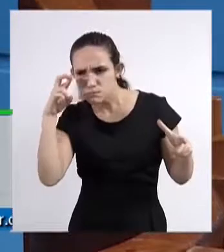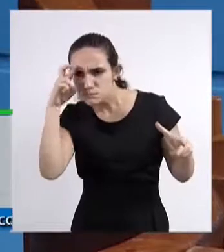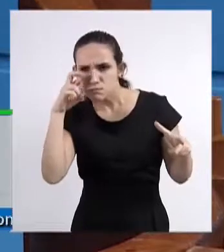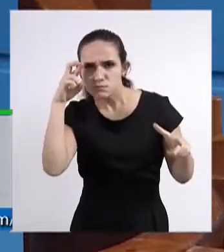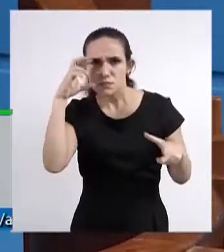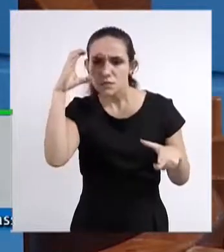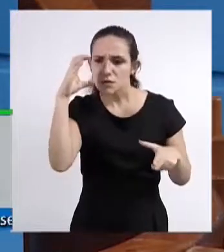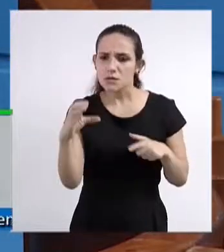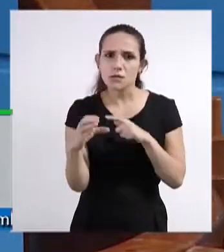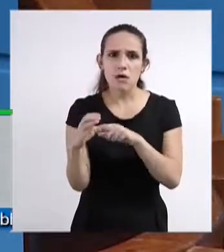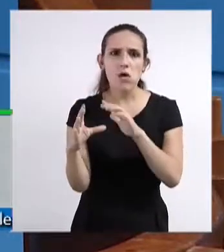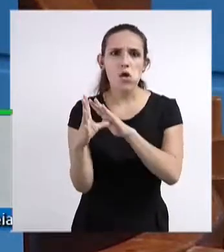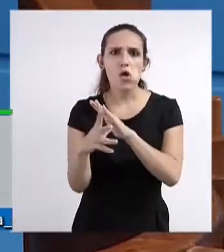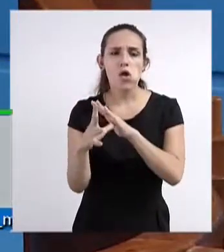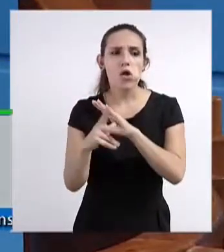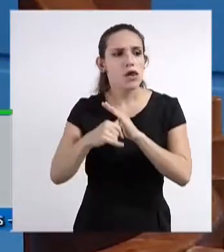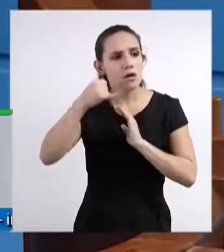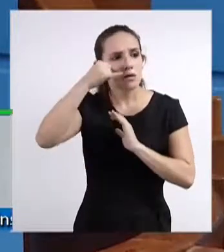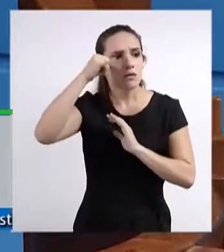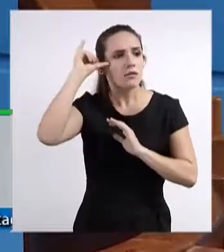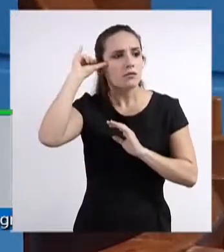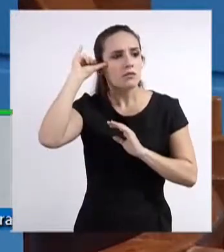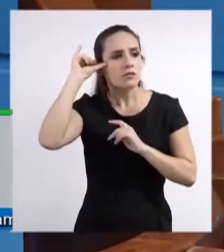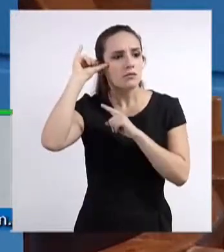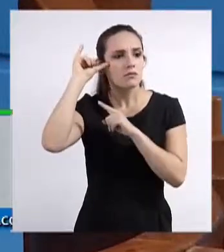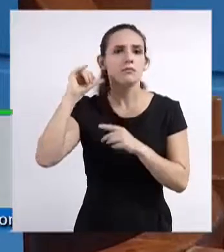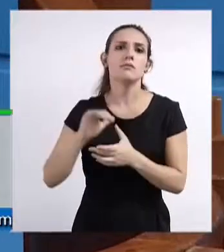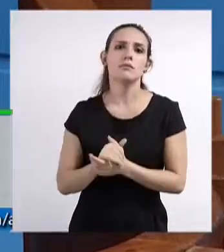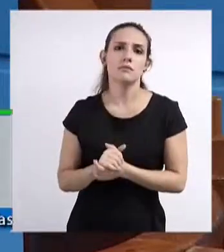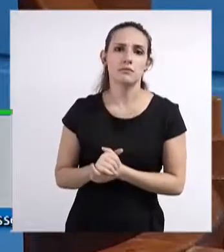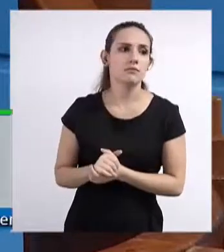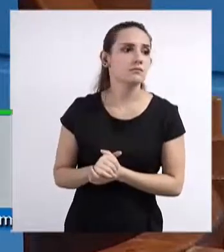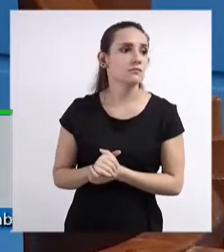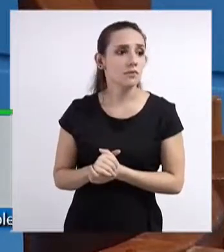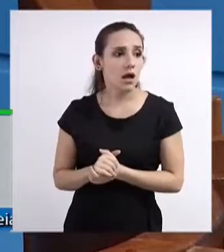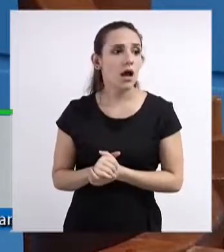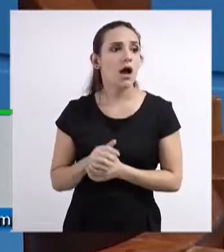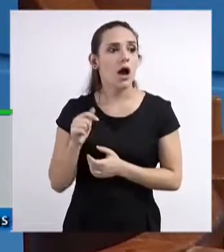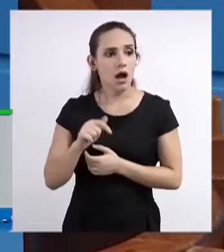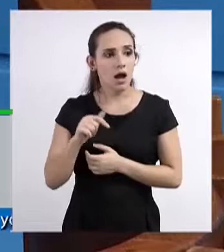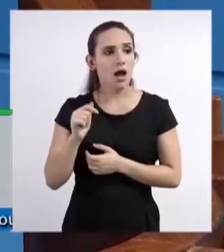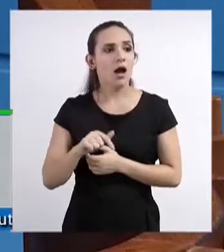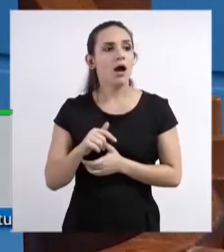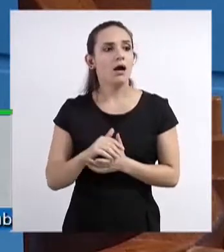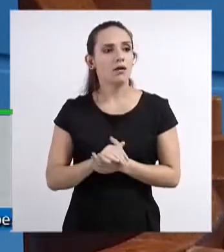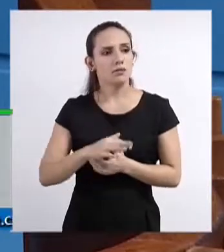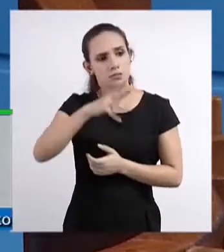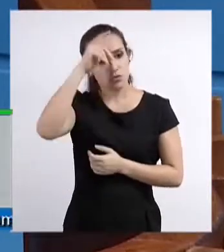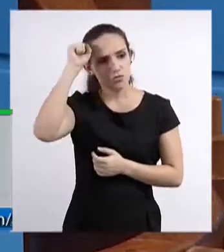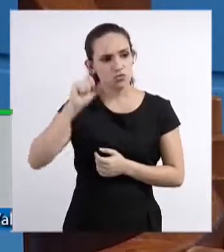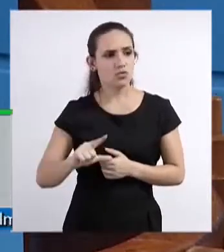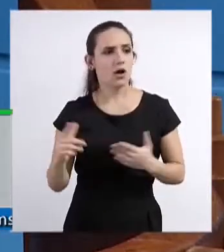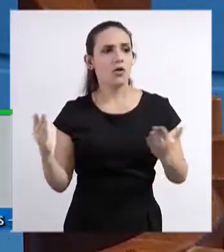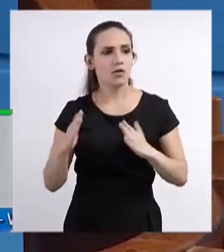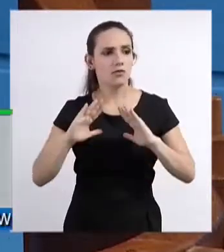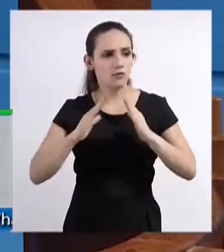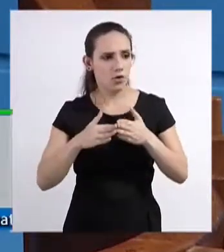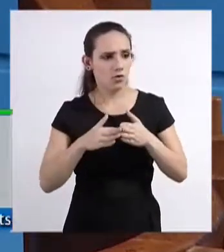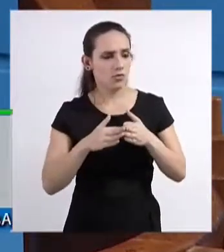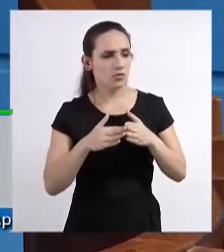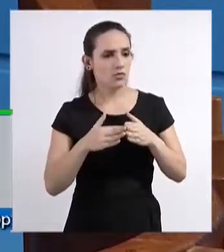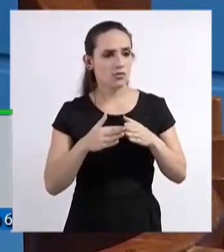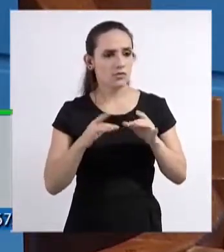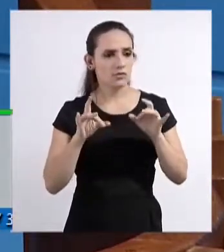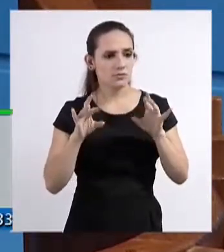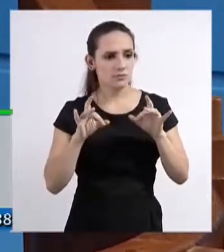aos crimes de furto de gado ocorrido no estado inteiro de Mato Grosso do Sul e, nessa semana, especialmente,